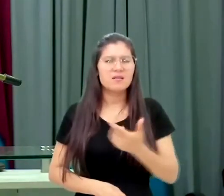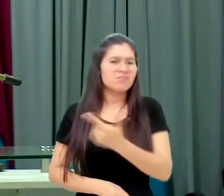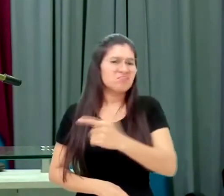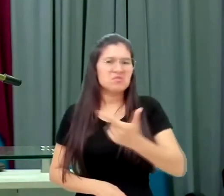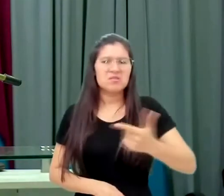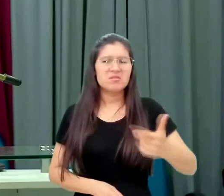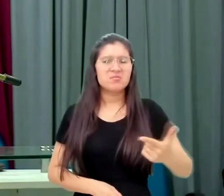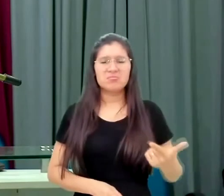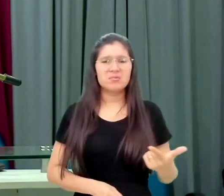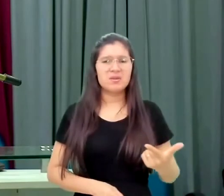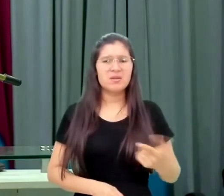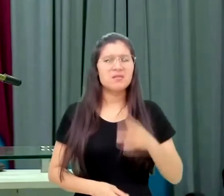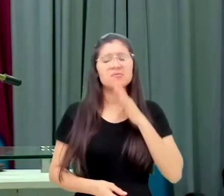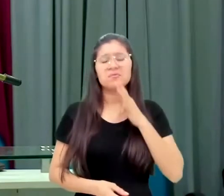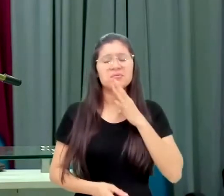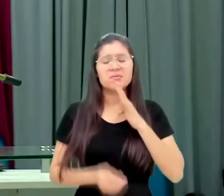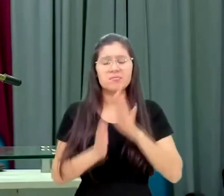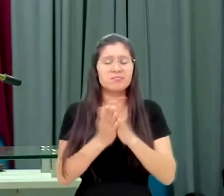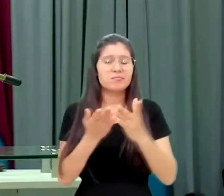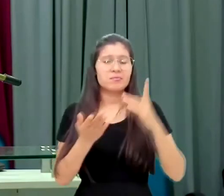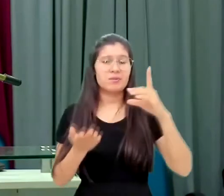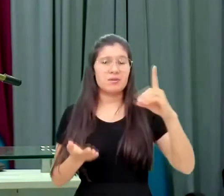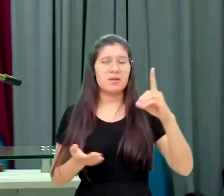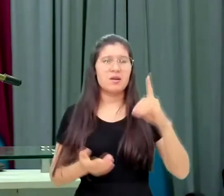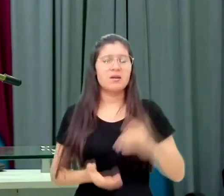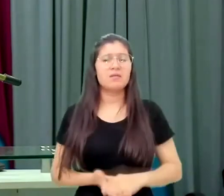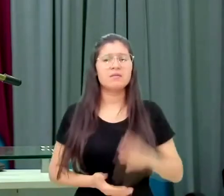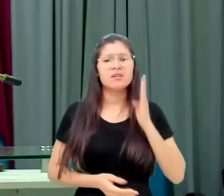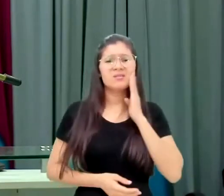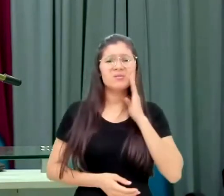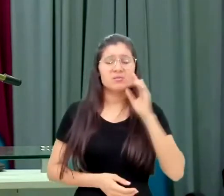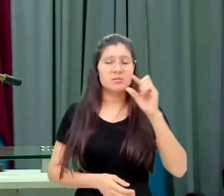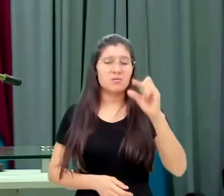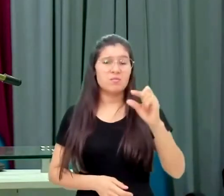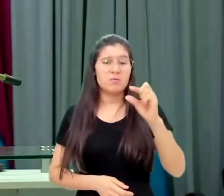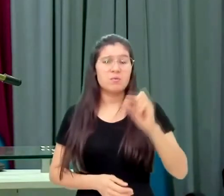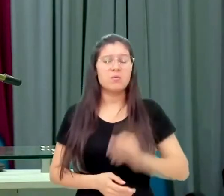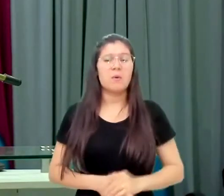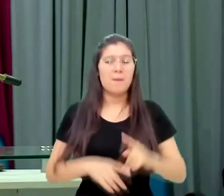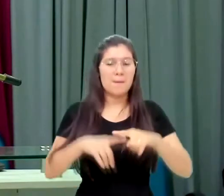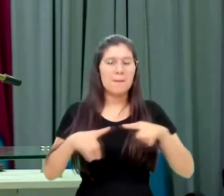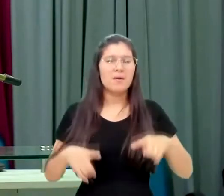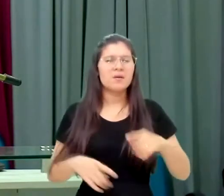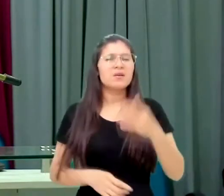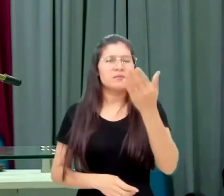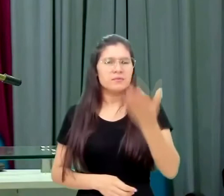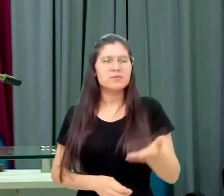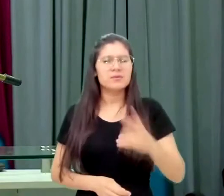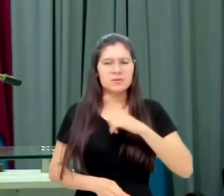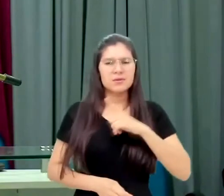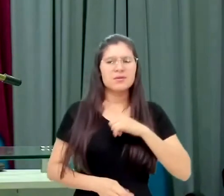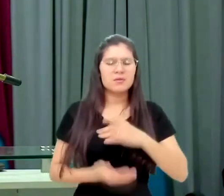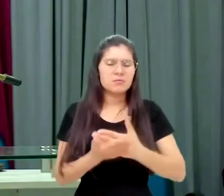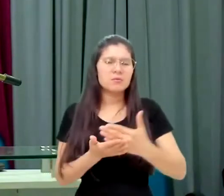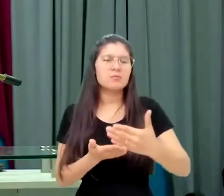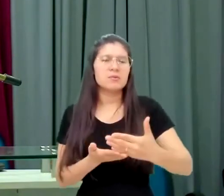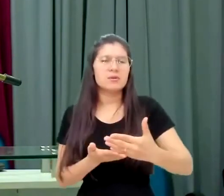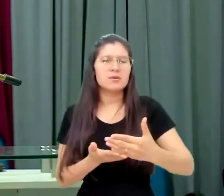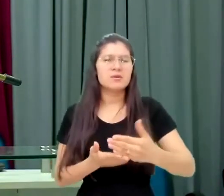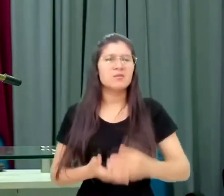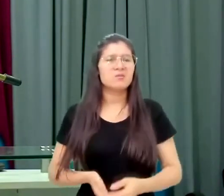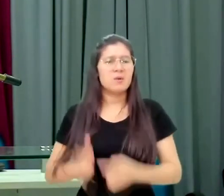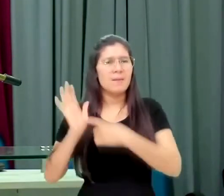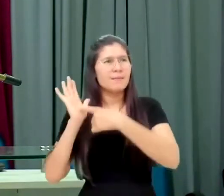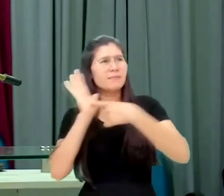pouco. Então você tem um começo. Aleluia, aleluia. Apresente ele a Deus, e o Senhor fará